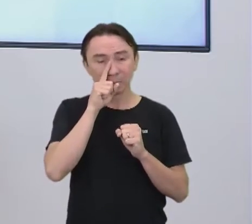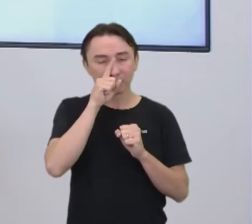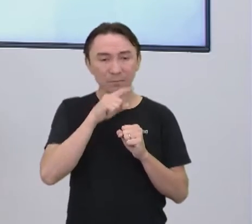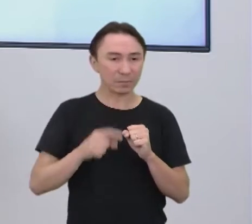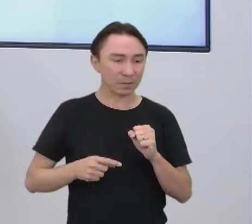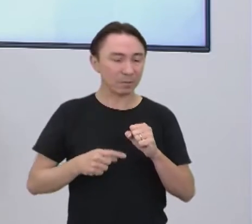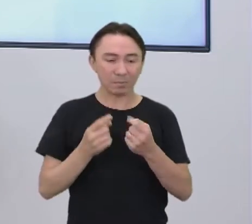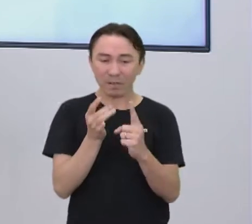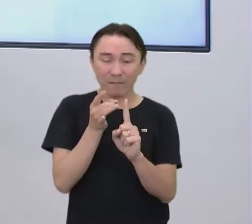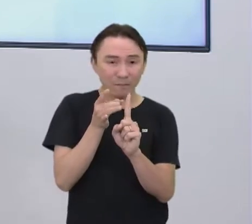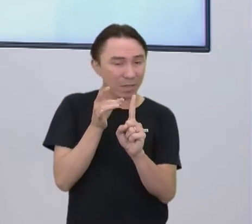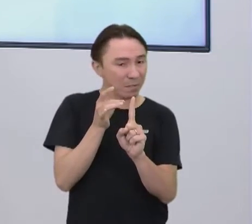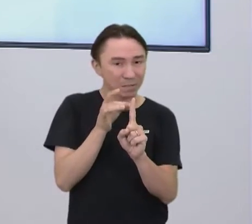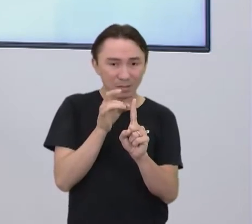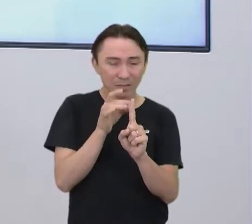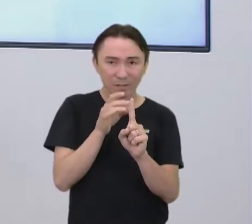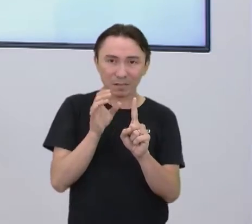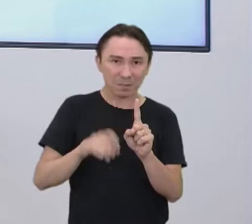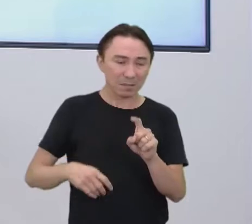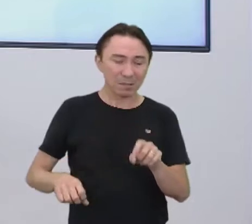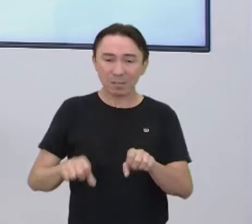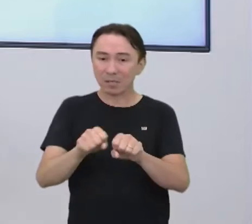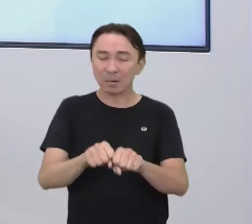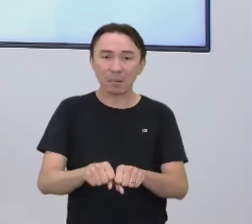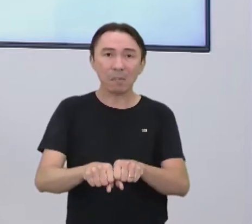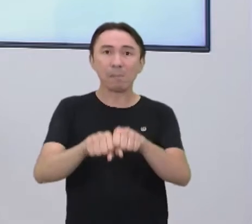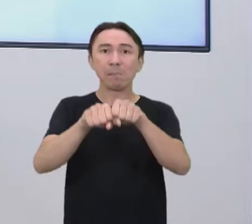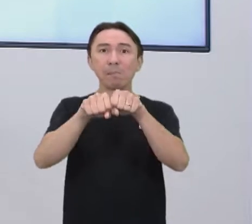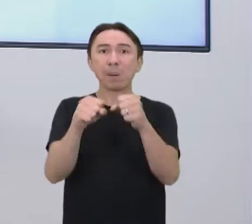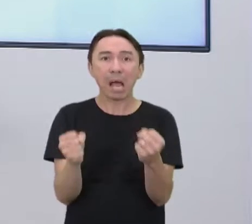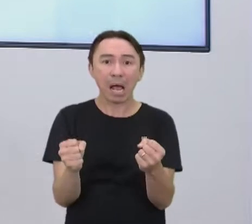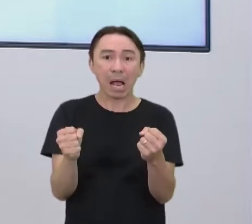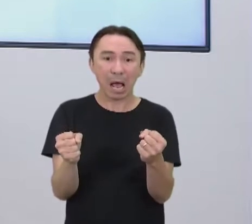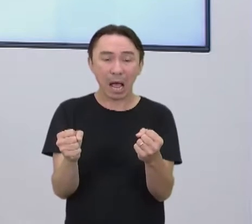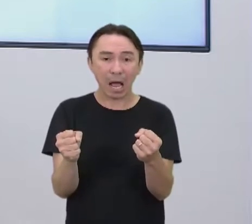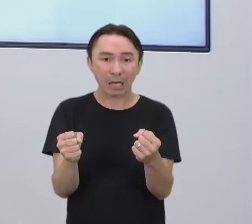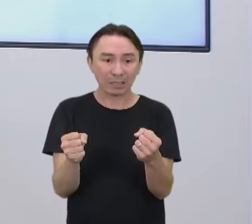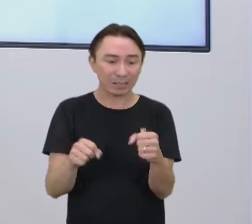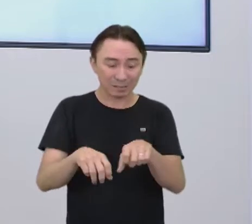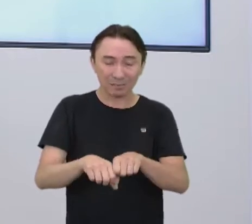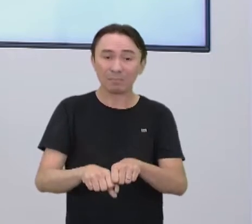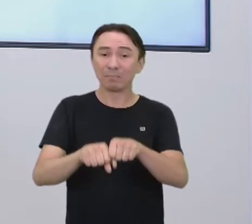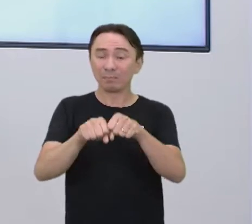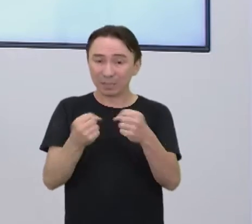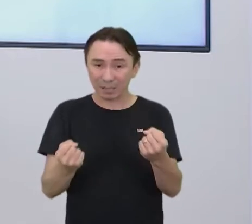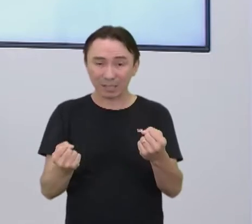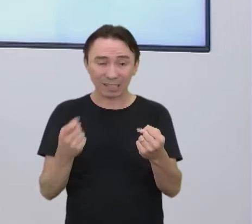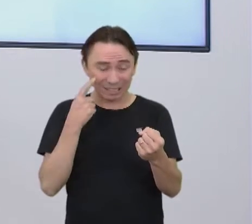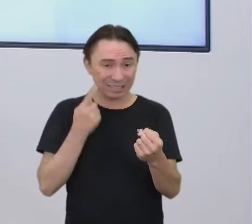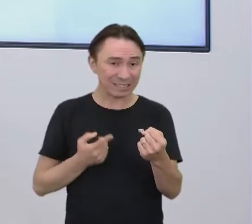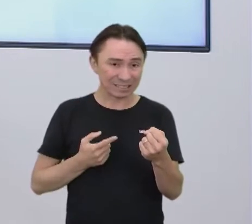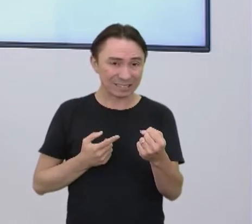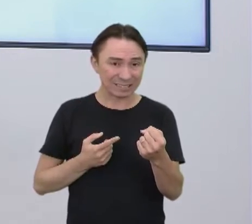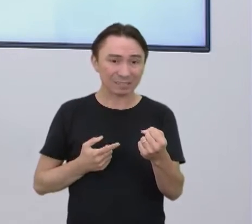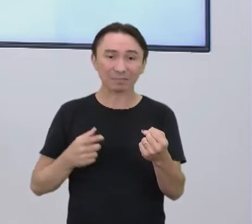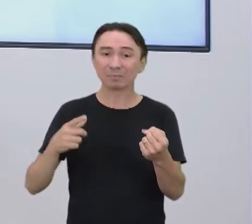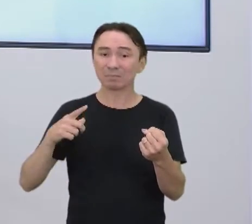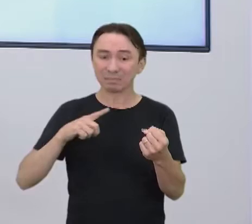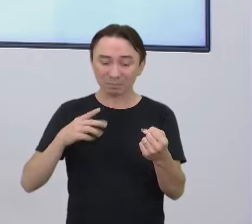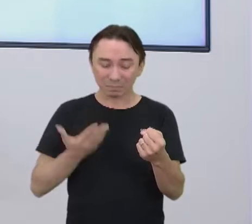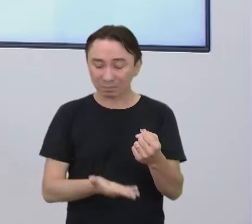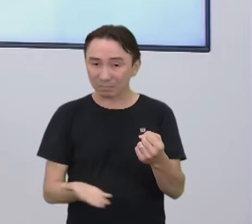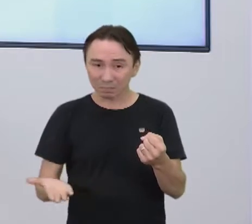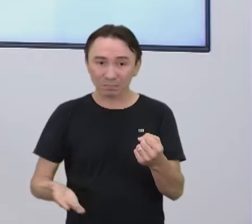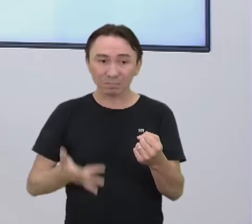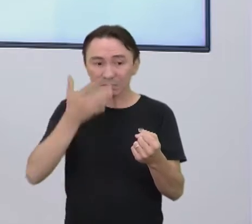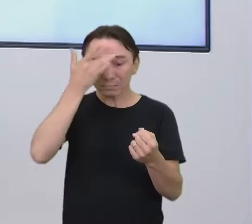além de tudo, para aquele termômetro funcionar, ele precisava ser de vidro. Quando esse termômetro caía no chão e ele quebrava, ele deixava as